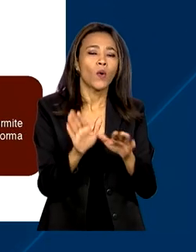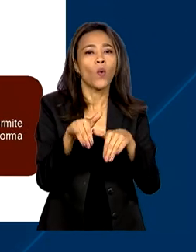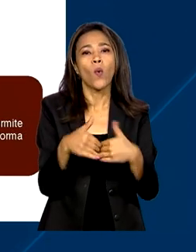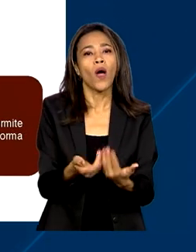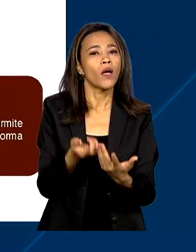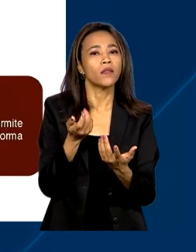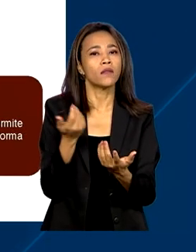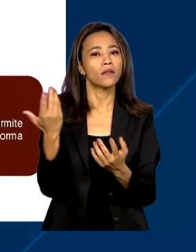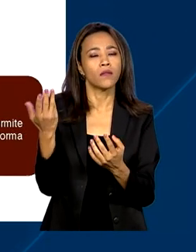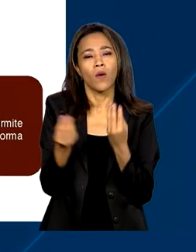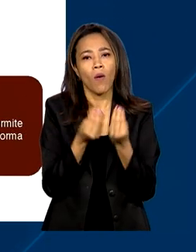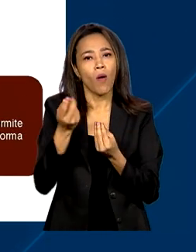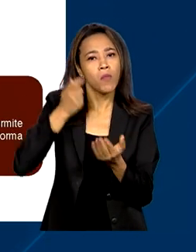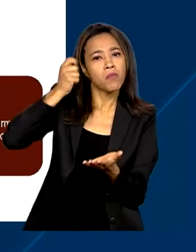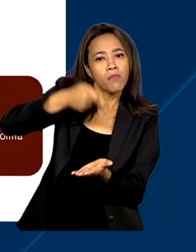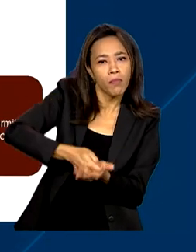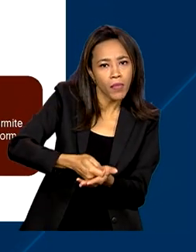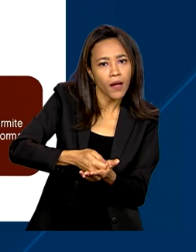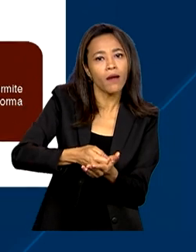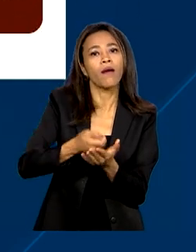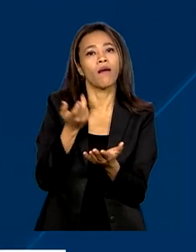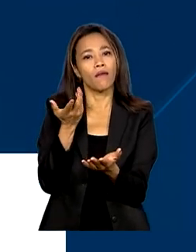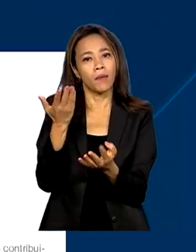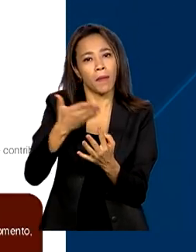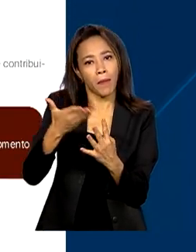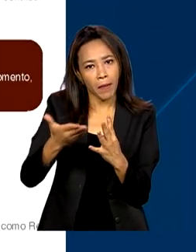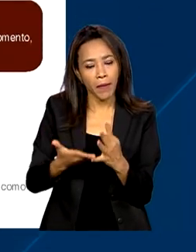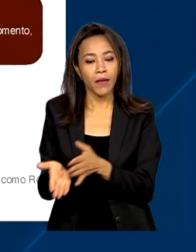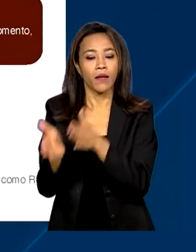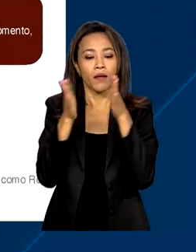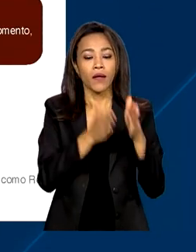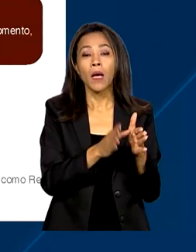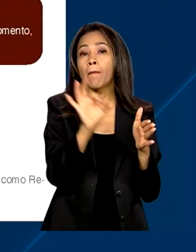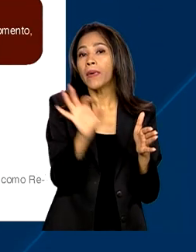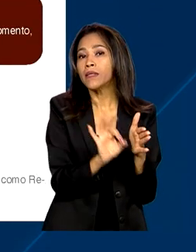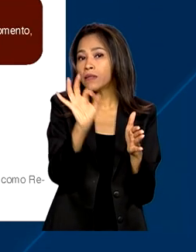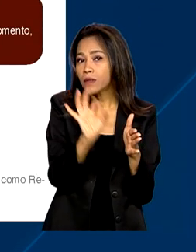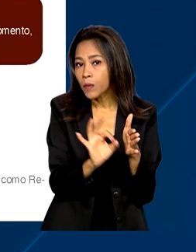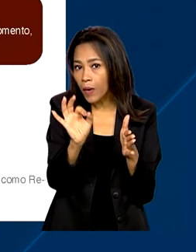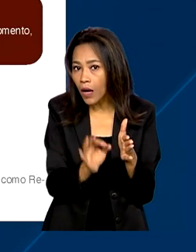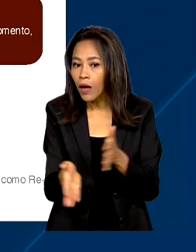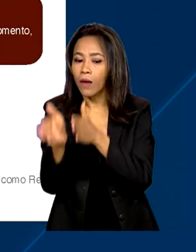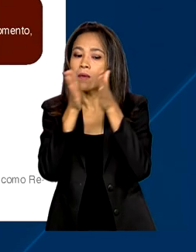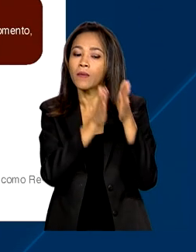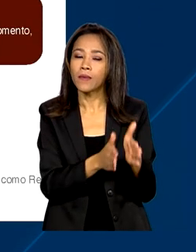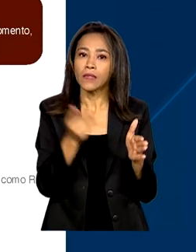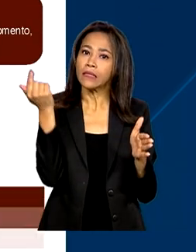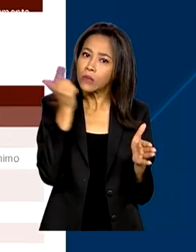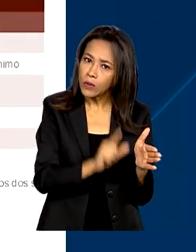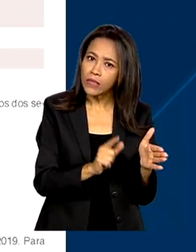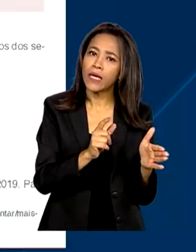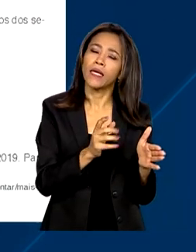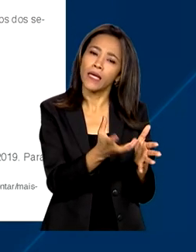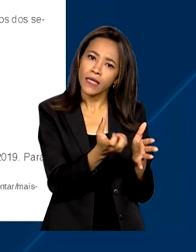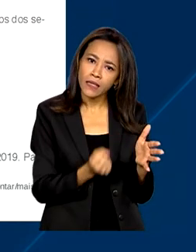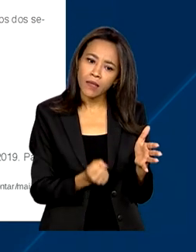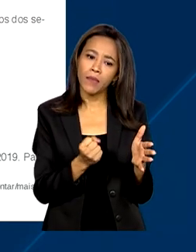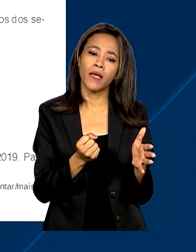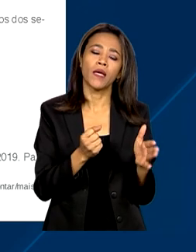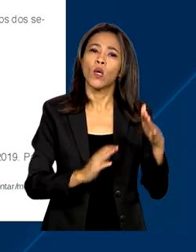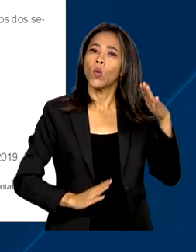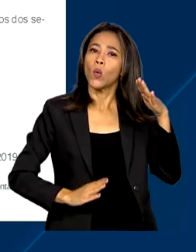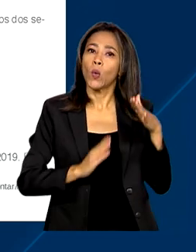de pagamento que os autônomos podem aderir, qual o percentual que vão pagar e se é possível receber o piso ou o